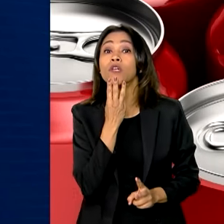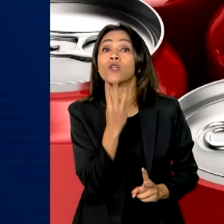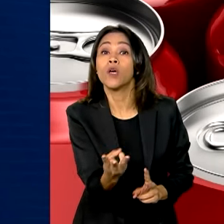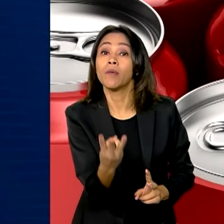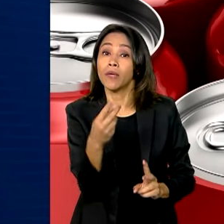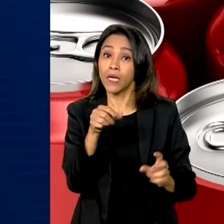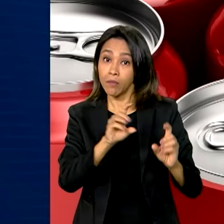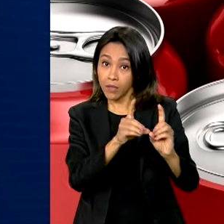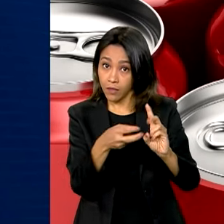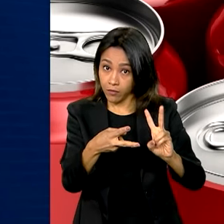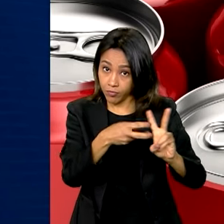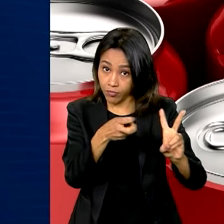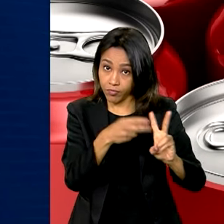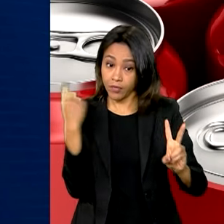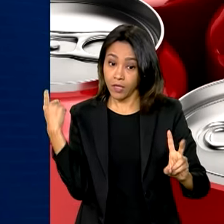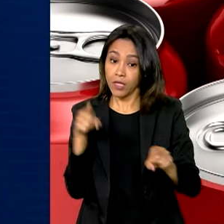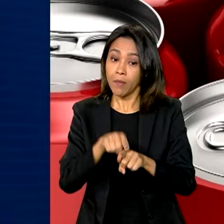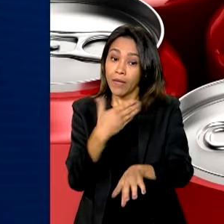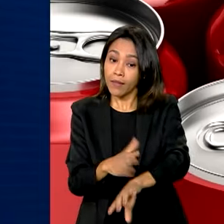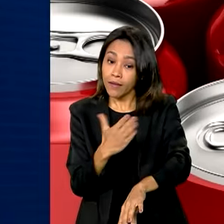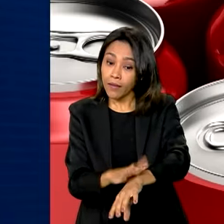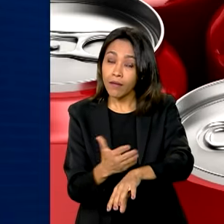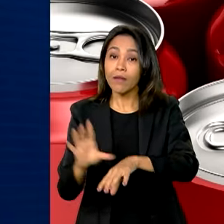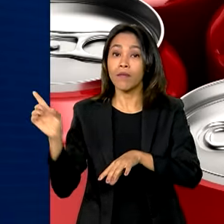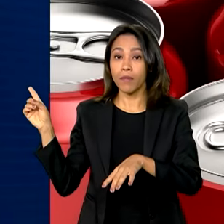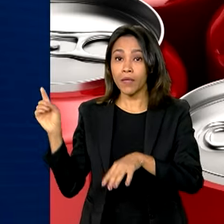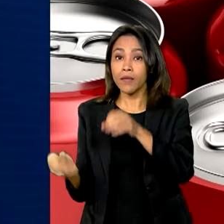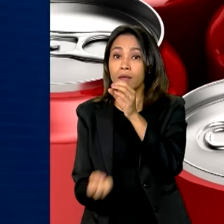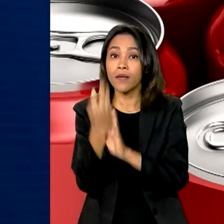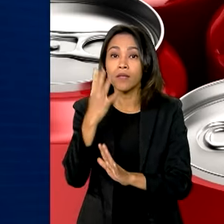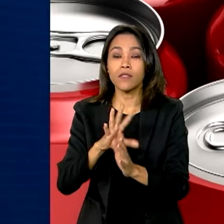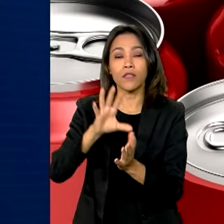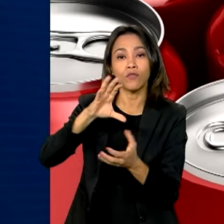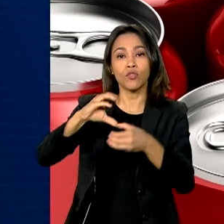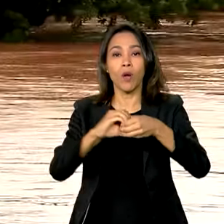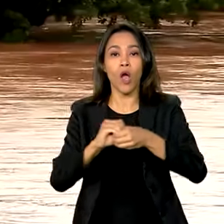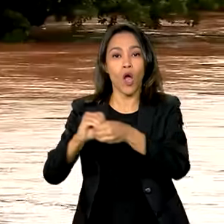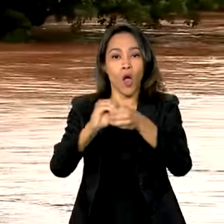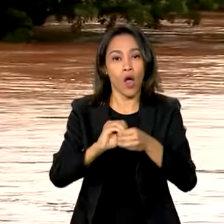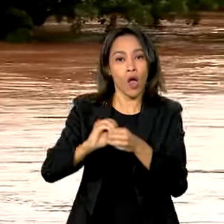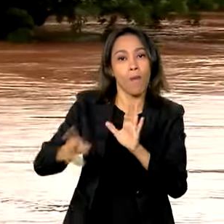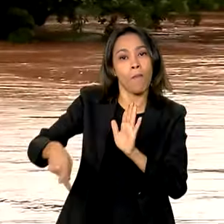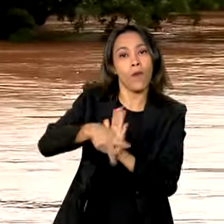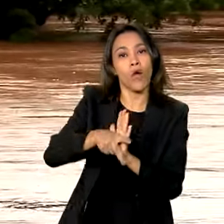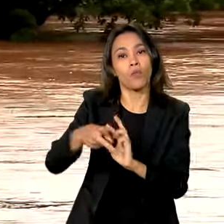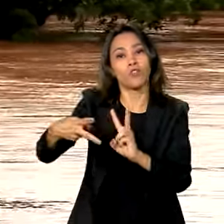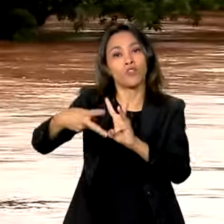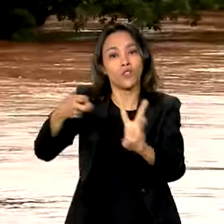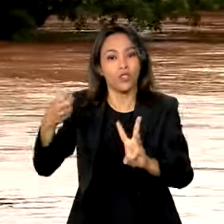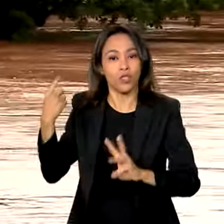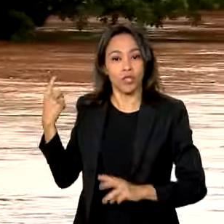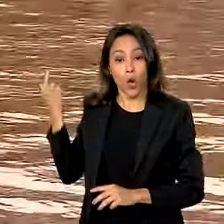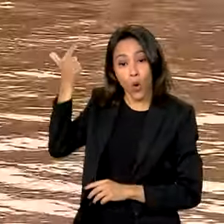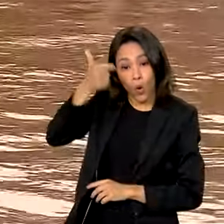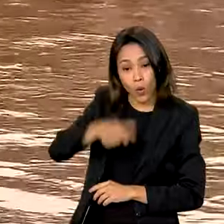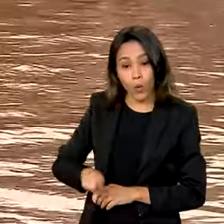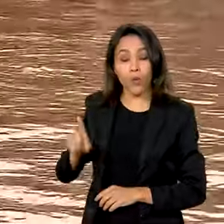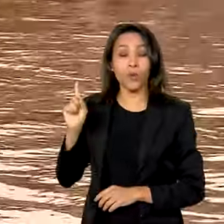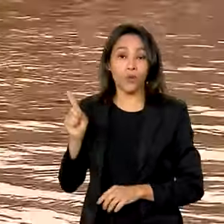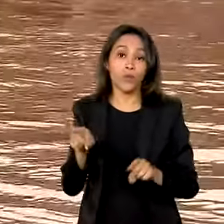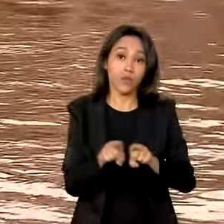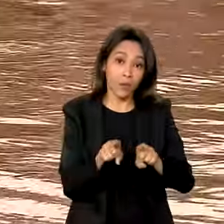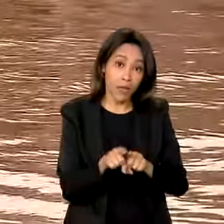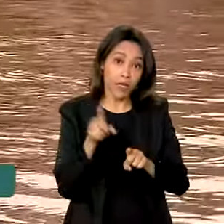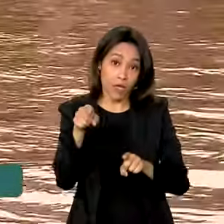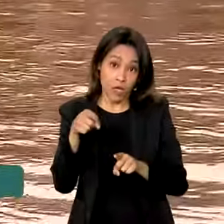cursos de qualificação para o trabalho e a criação de uma cooperativa indígena. Já o projeto Conexões Sustentáveis da